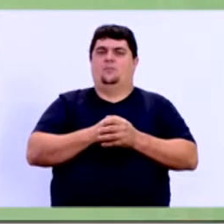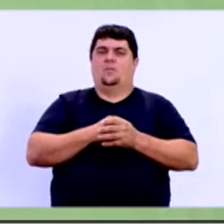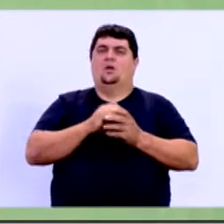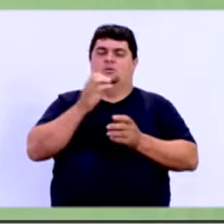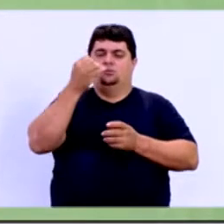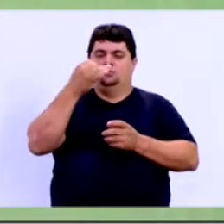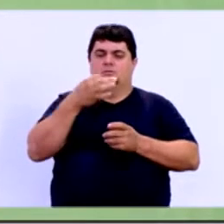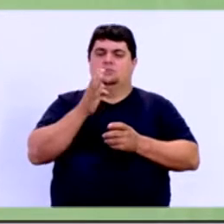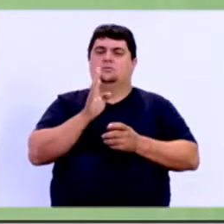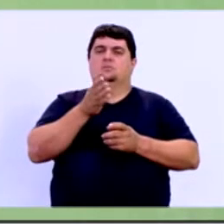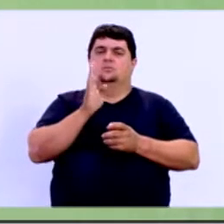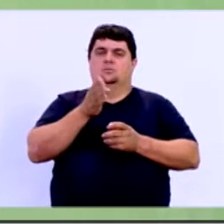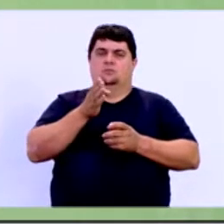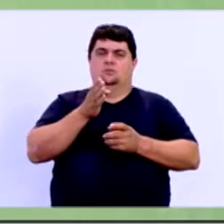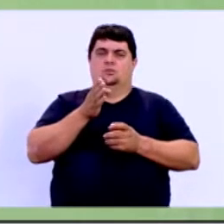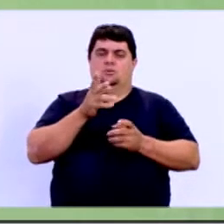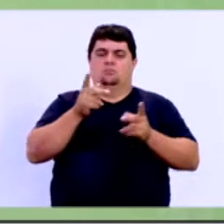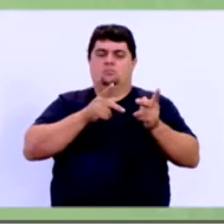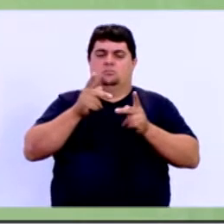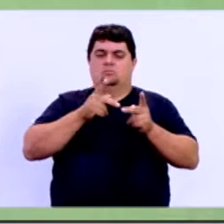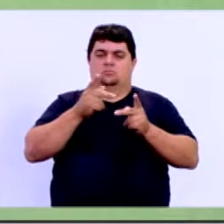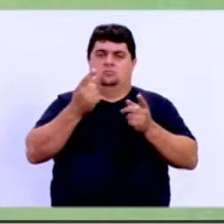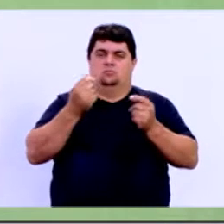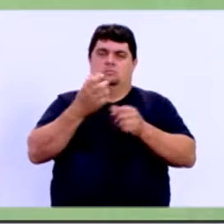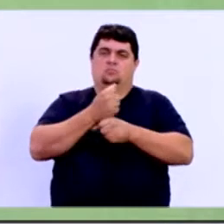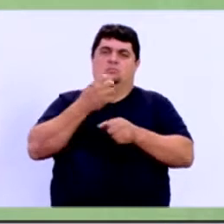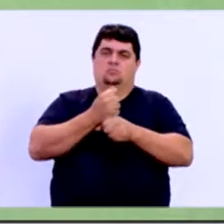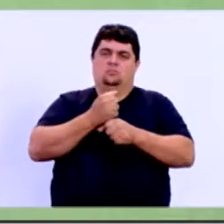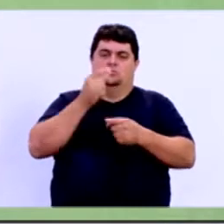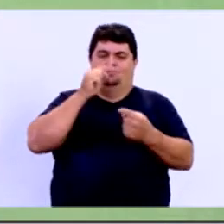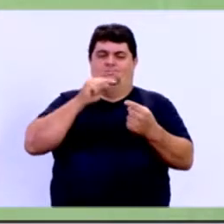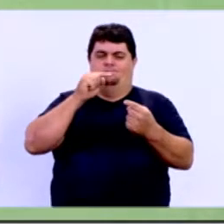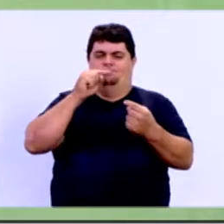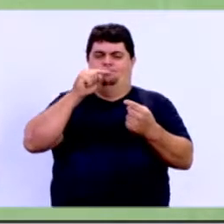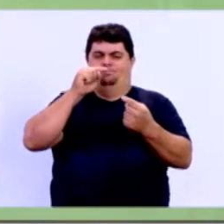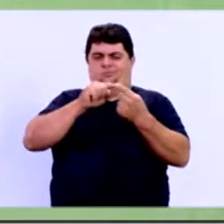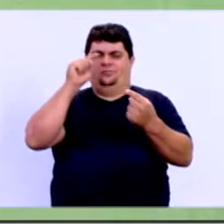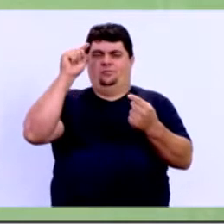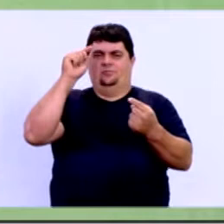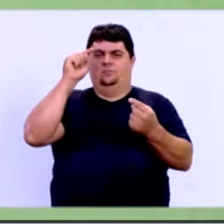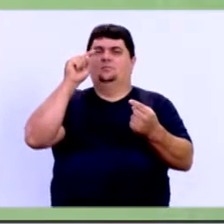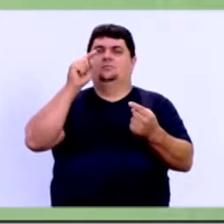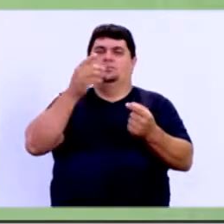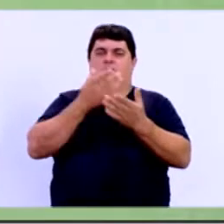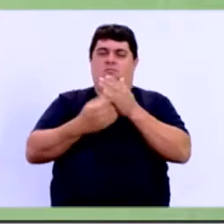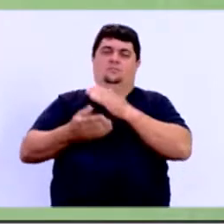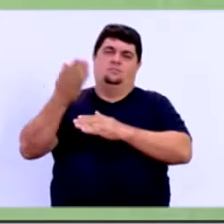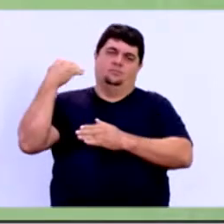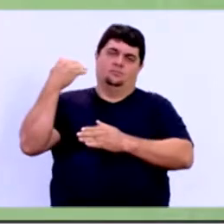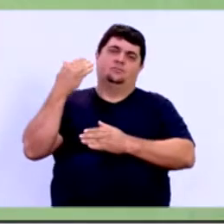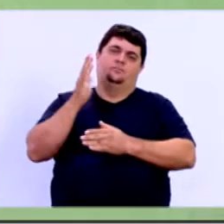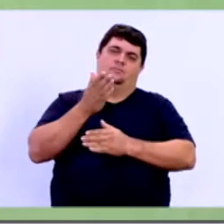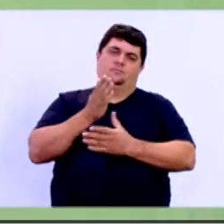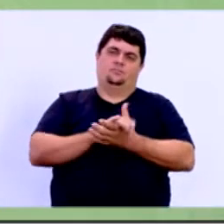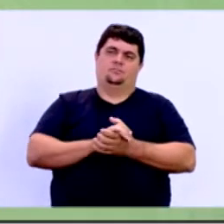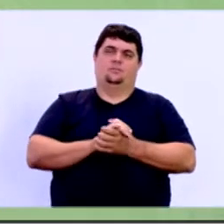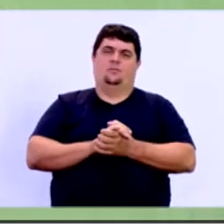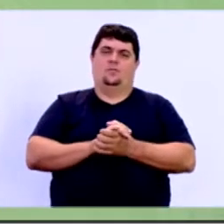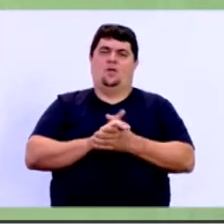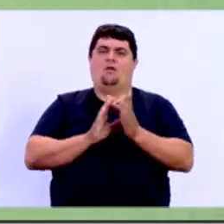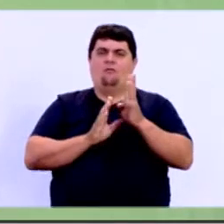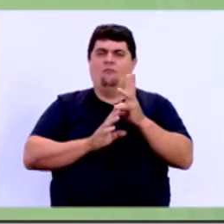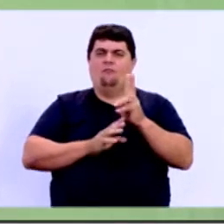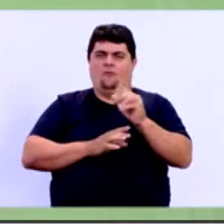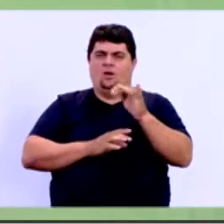também, nós iniciamos acerca do planejamento financeiro, focado no planejamento financeiro na aula anterior. Vocês vão